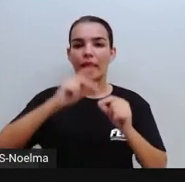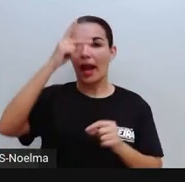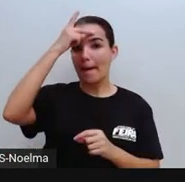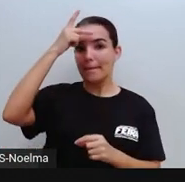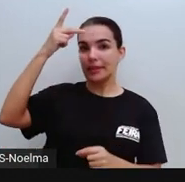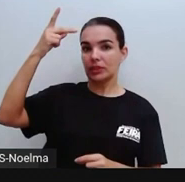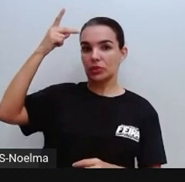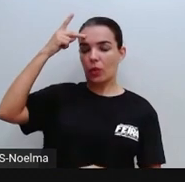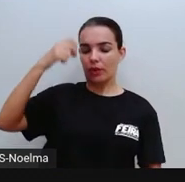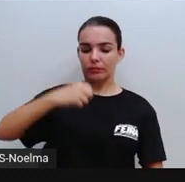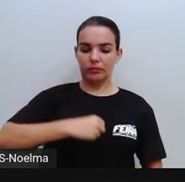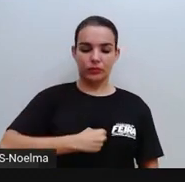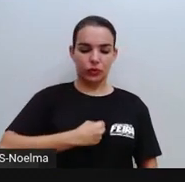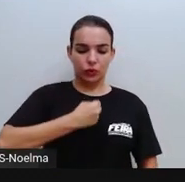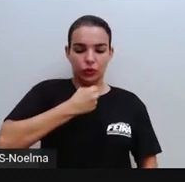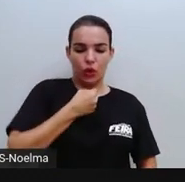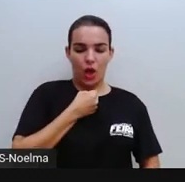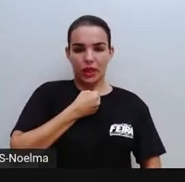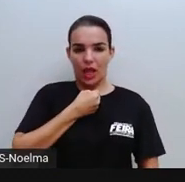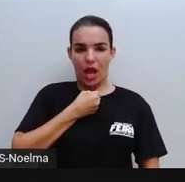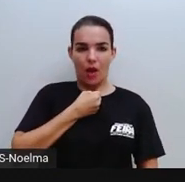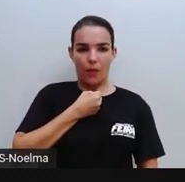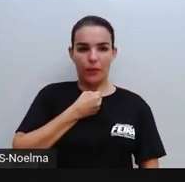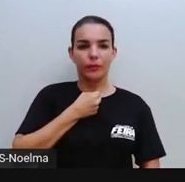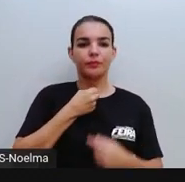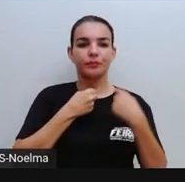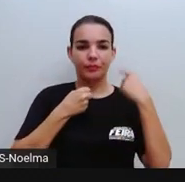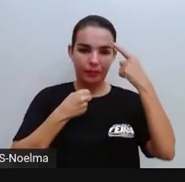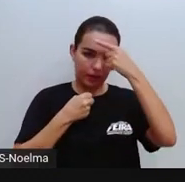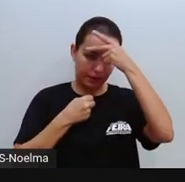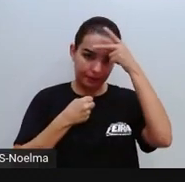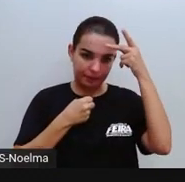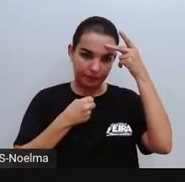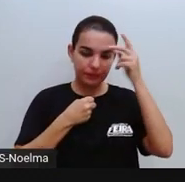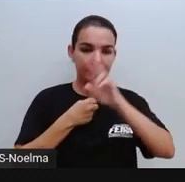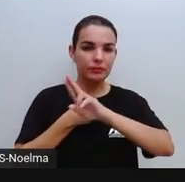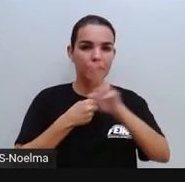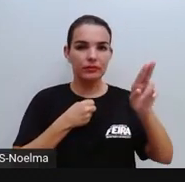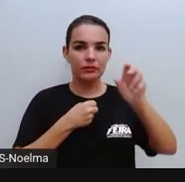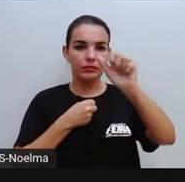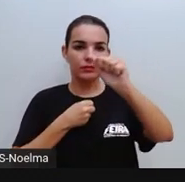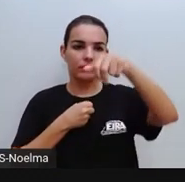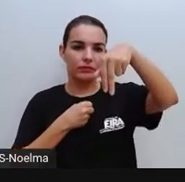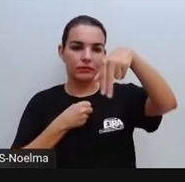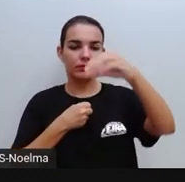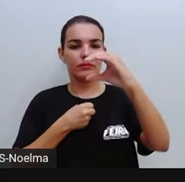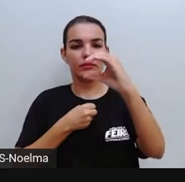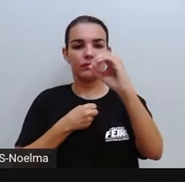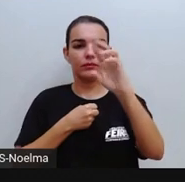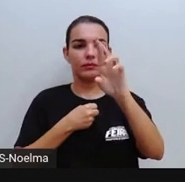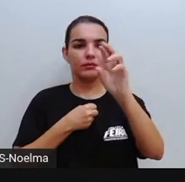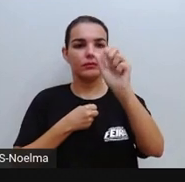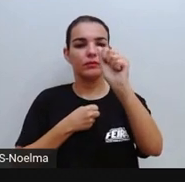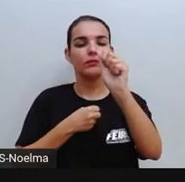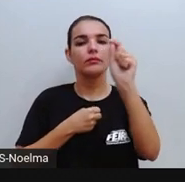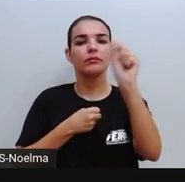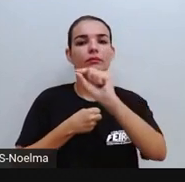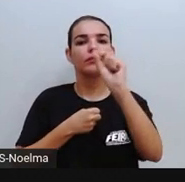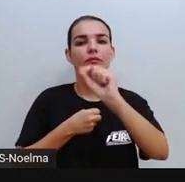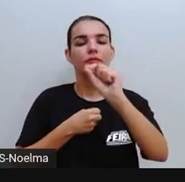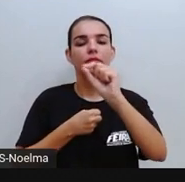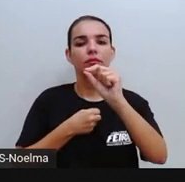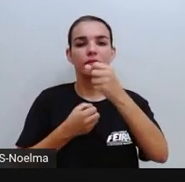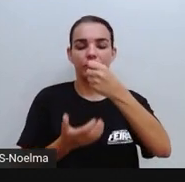Âncora que é a pessoa que apresenta o jornal certo e nós temos o repórter que é a pessoa que vai para